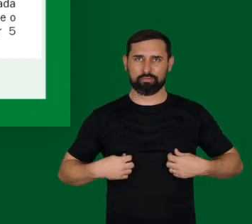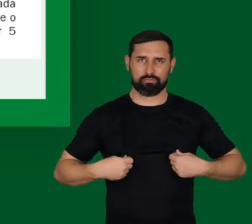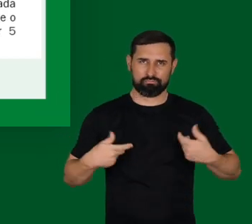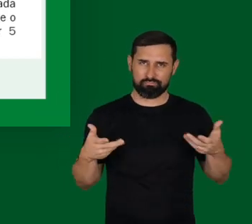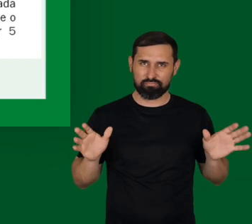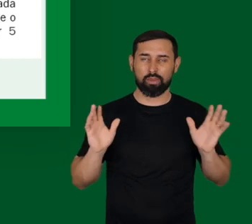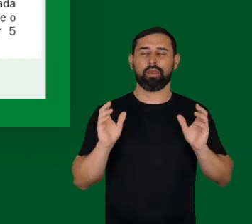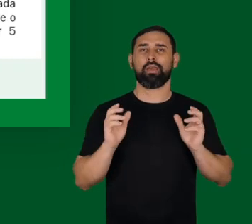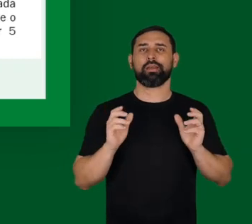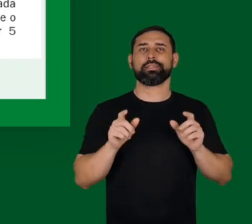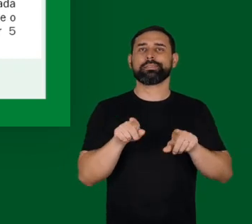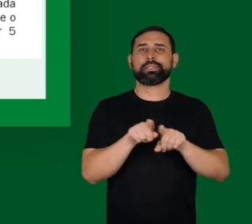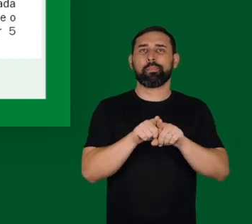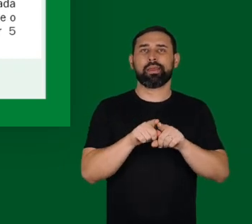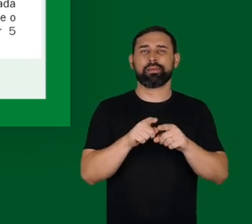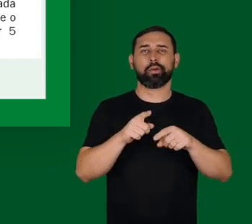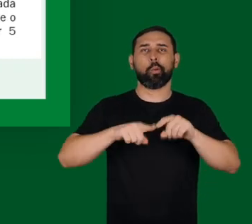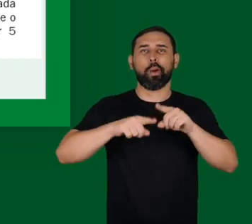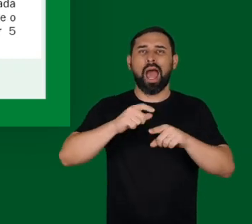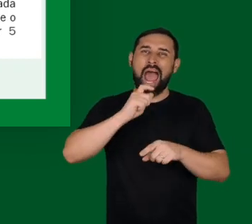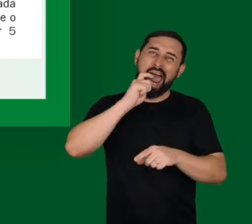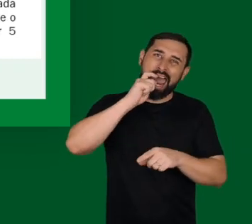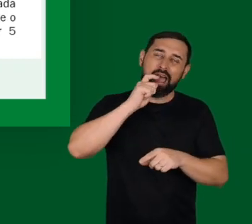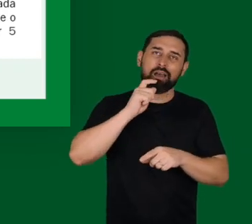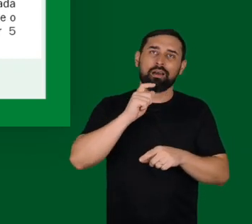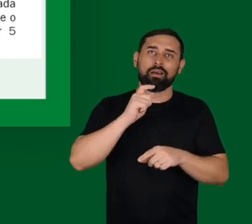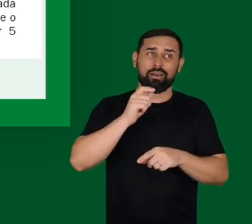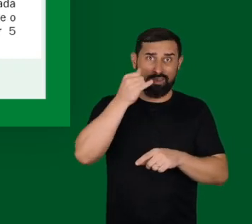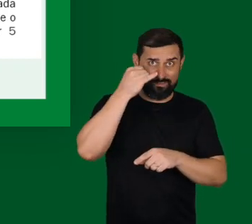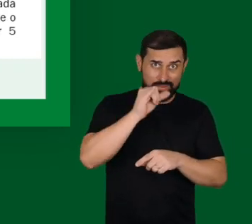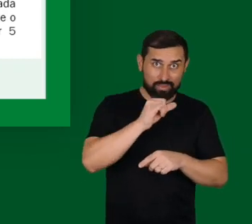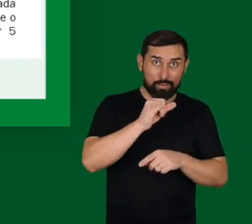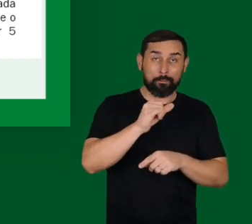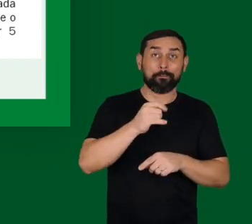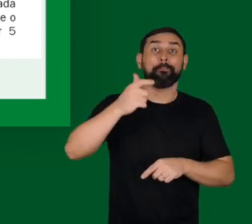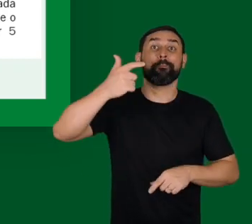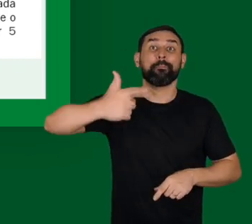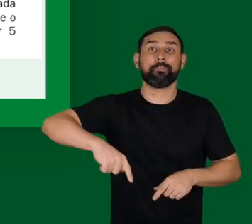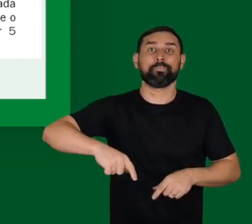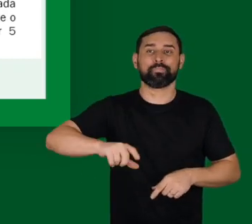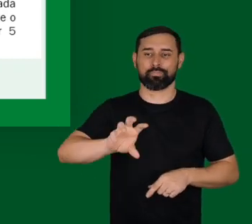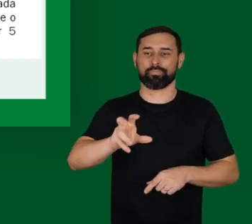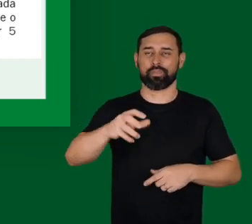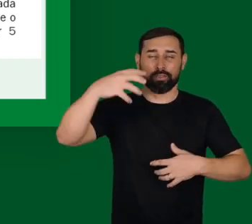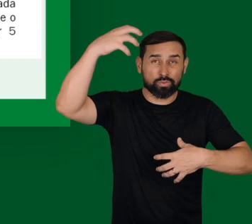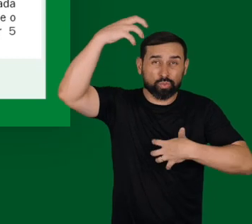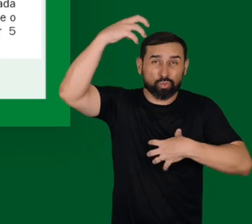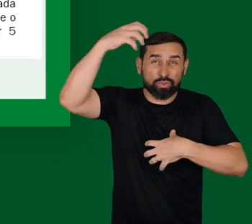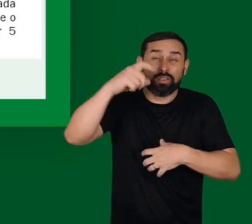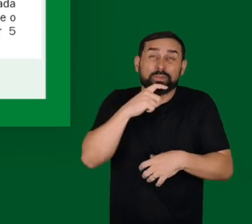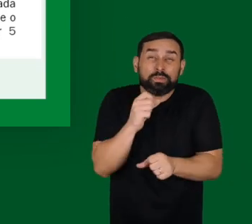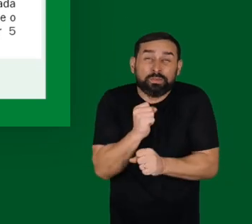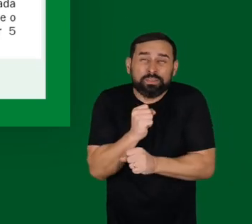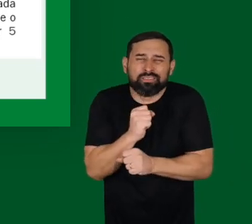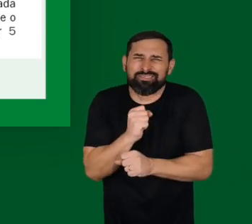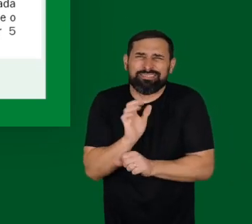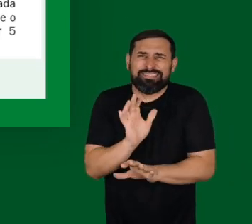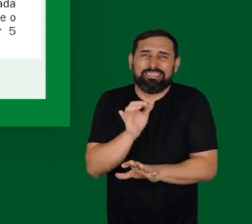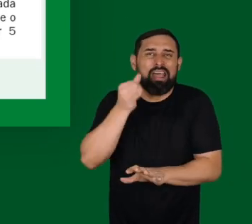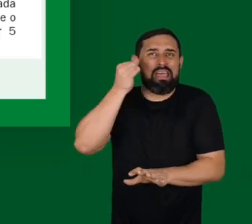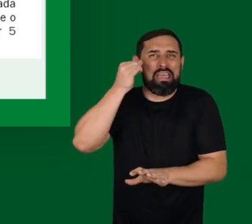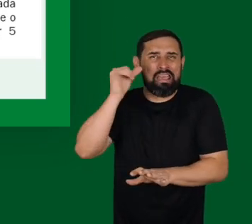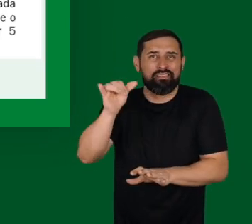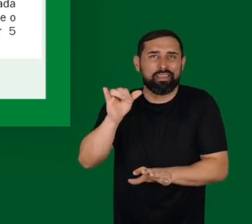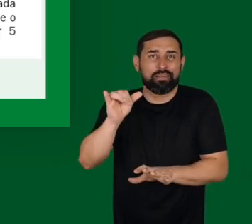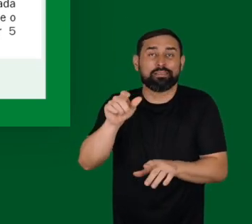a calma, deitar a criança, afrouxar as roupas, não introduzir objetos, né? Não dar banho gelado, não